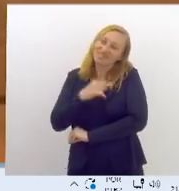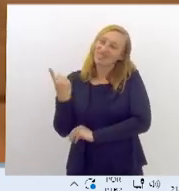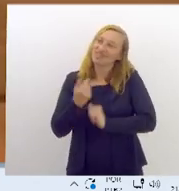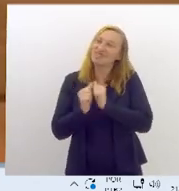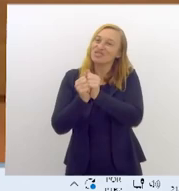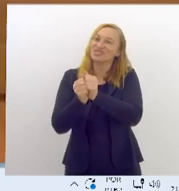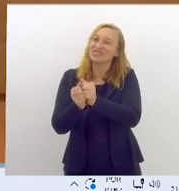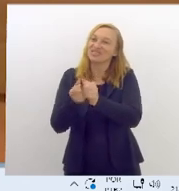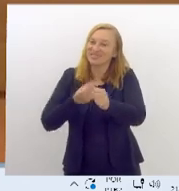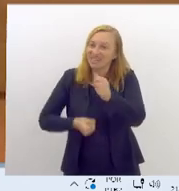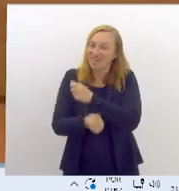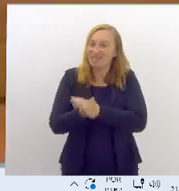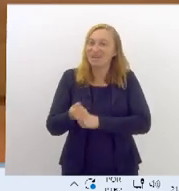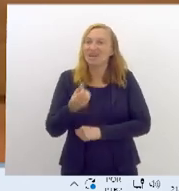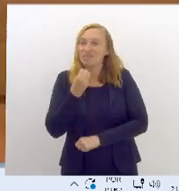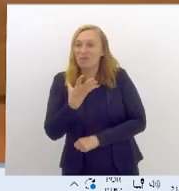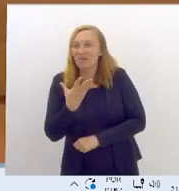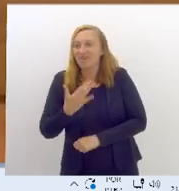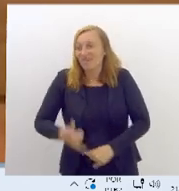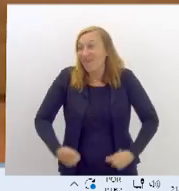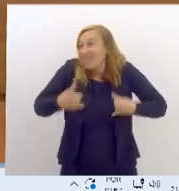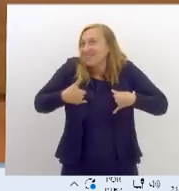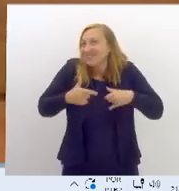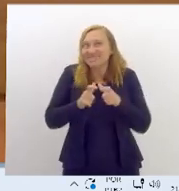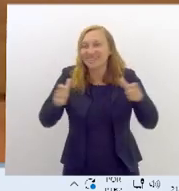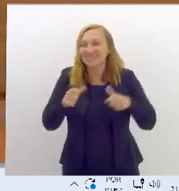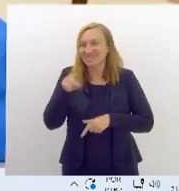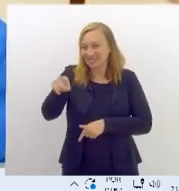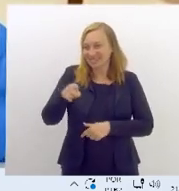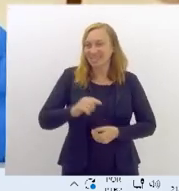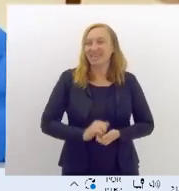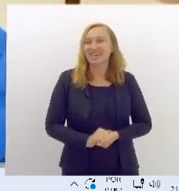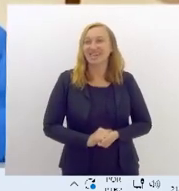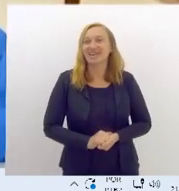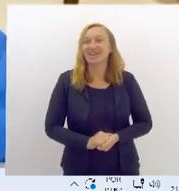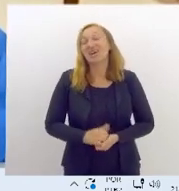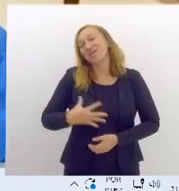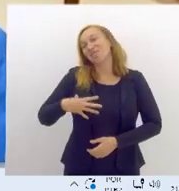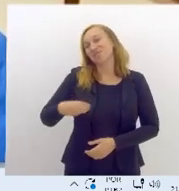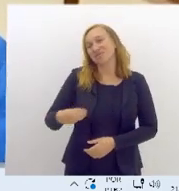juntos para sempre tá bom o meu orgulho é imenso por você